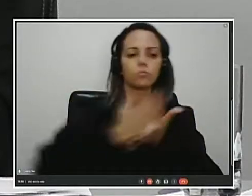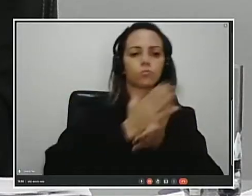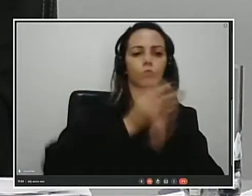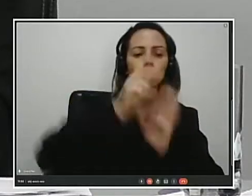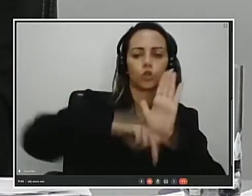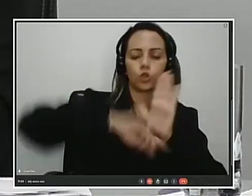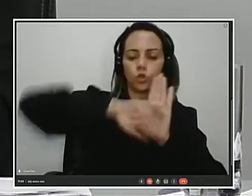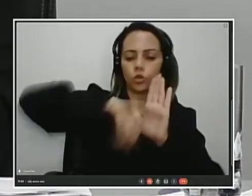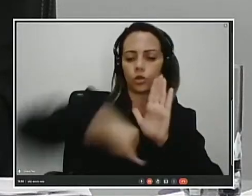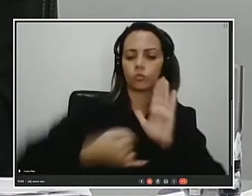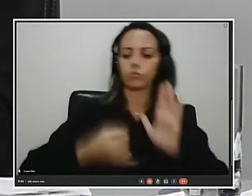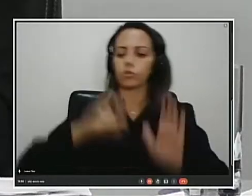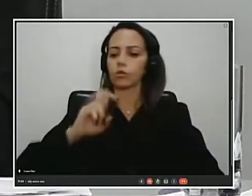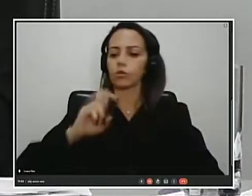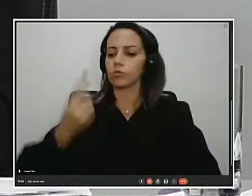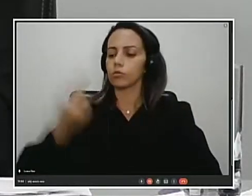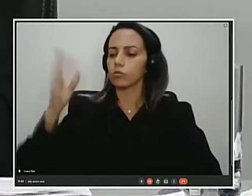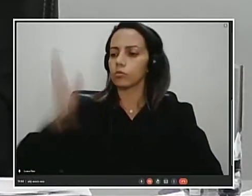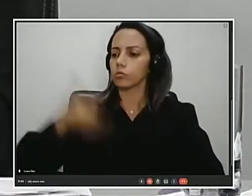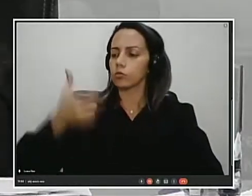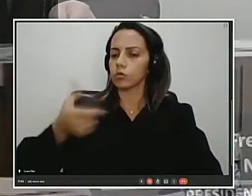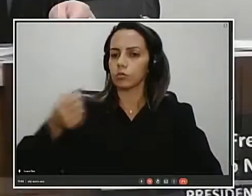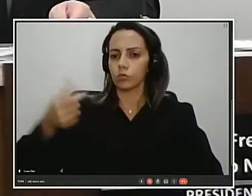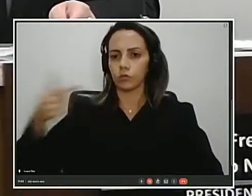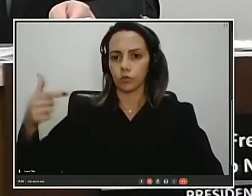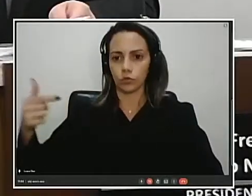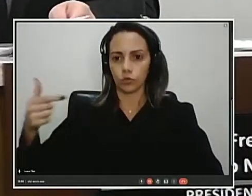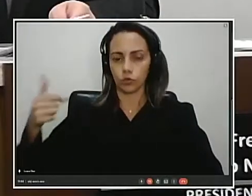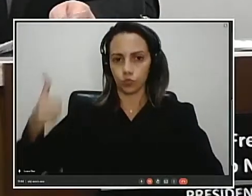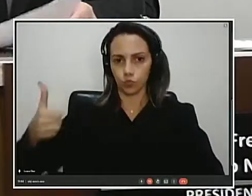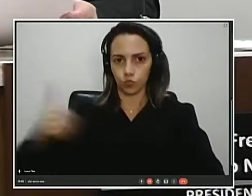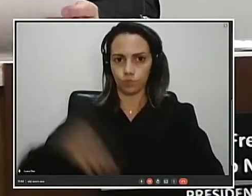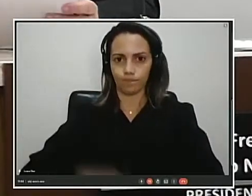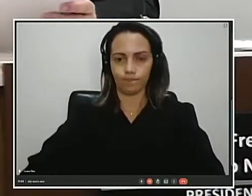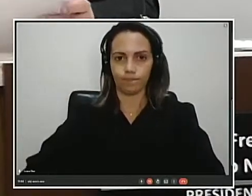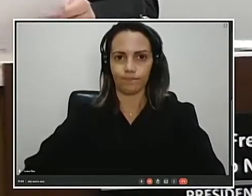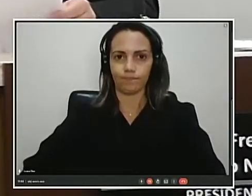número 51 de 2021.